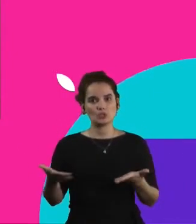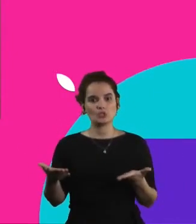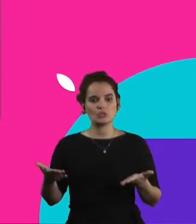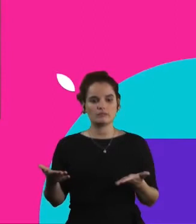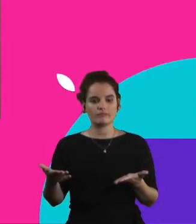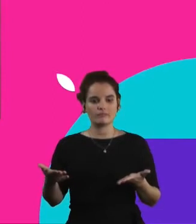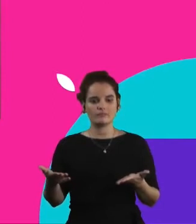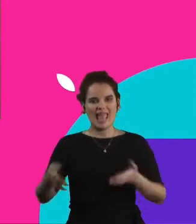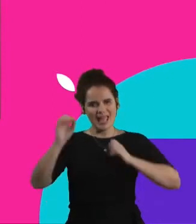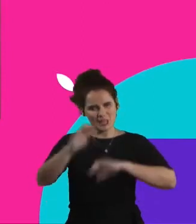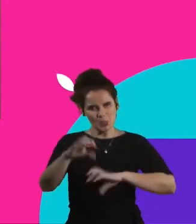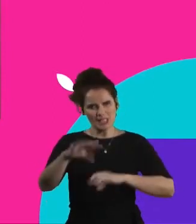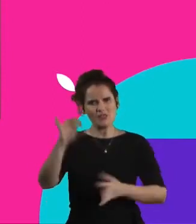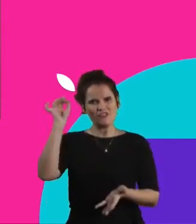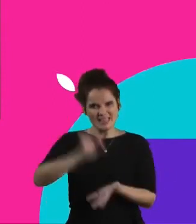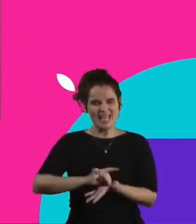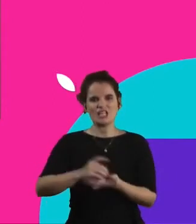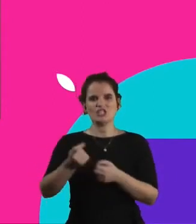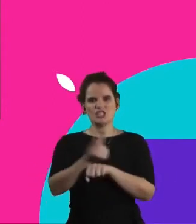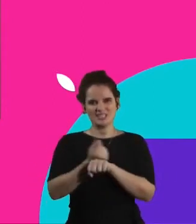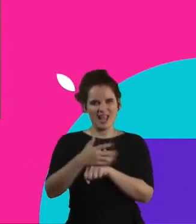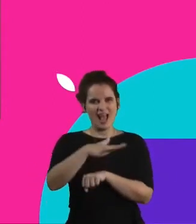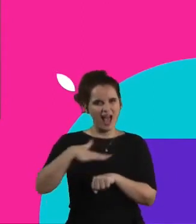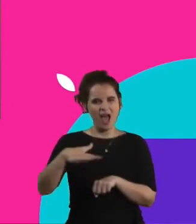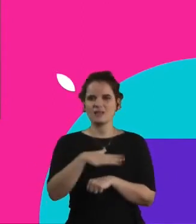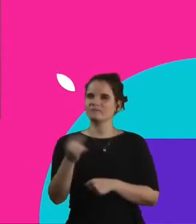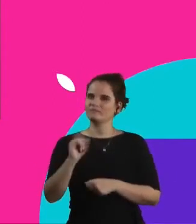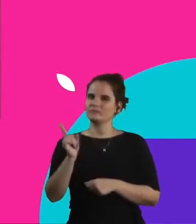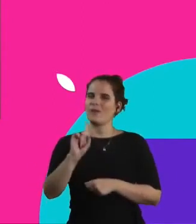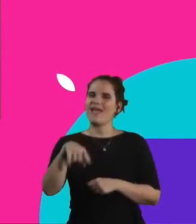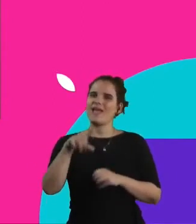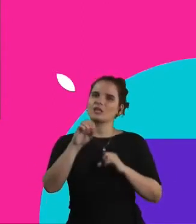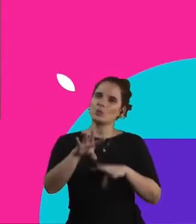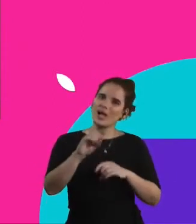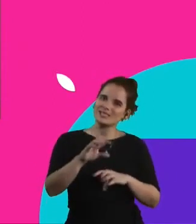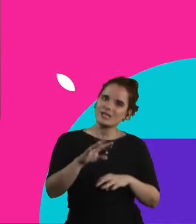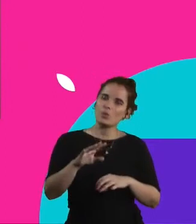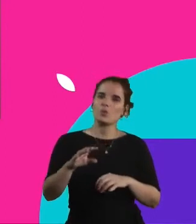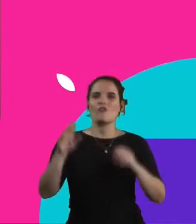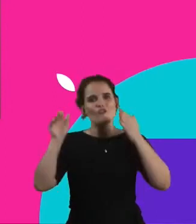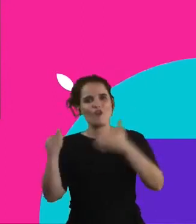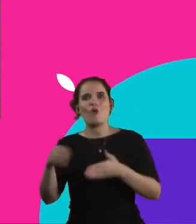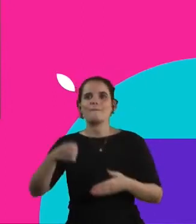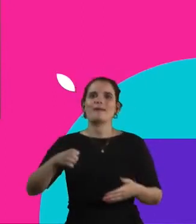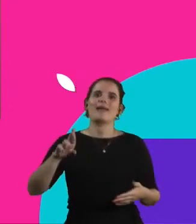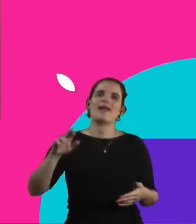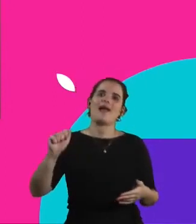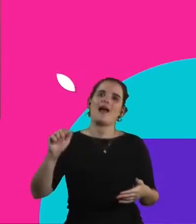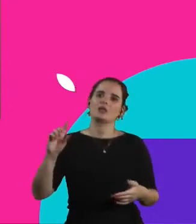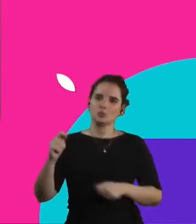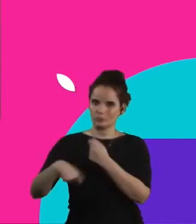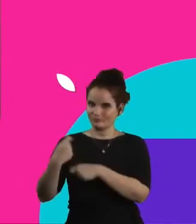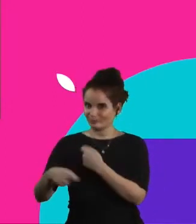de verdade educação financeira. A gente tem educação de mercado. Então eu sou, pô,